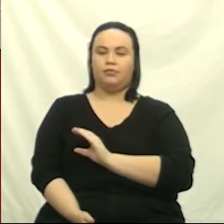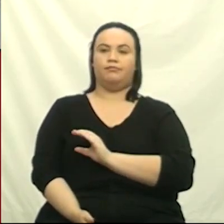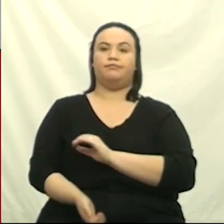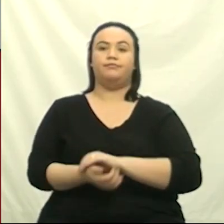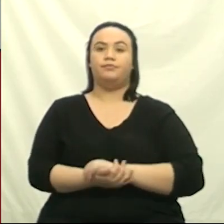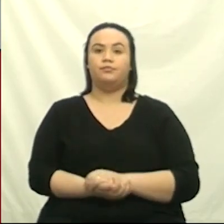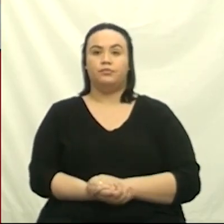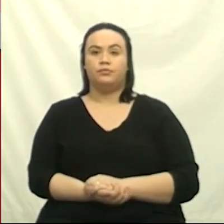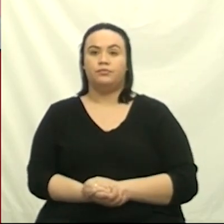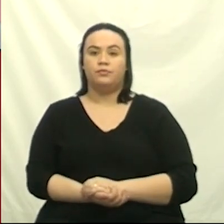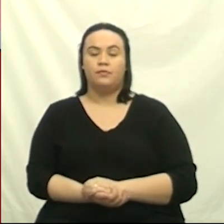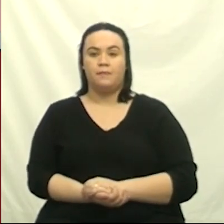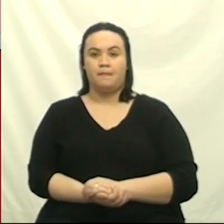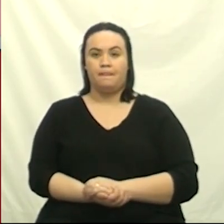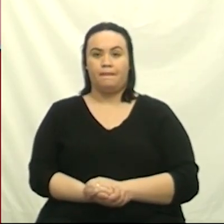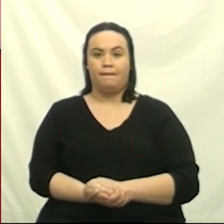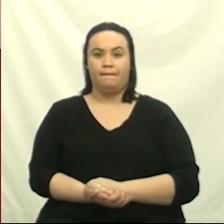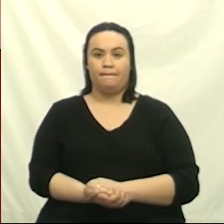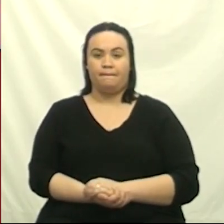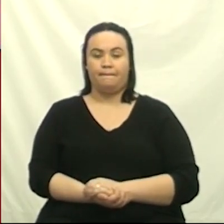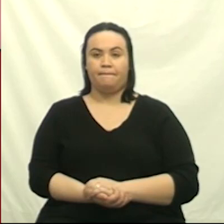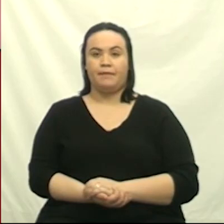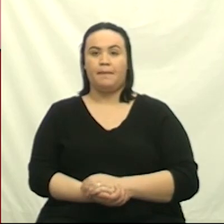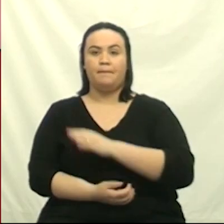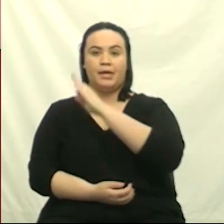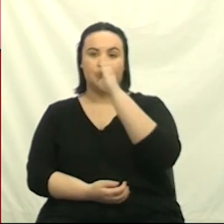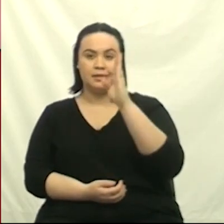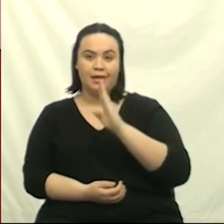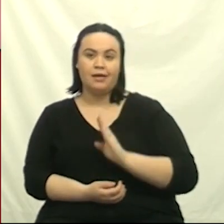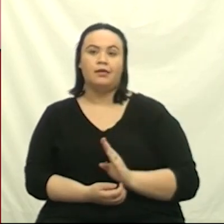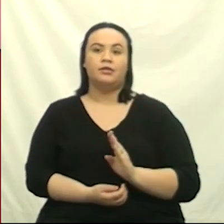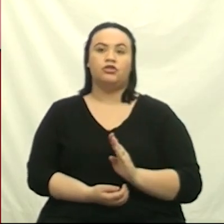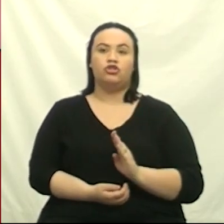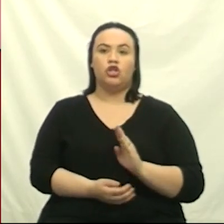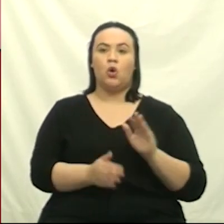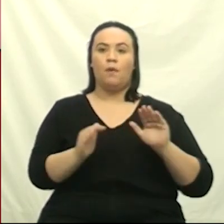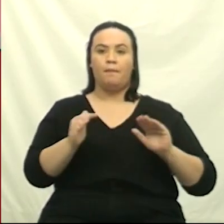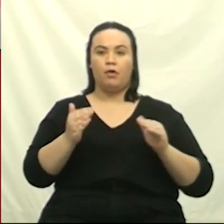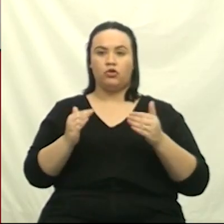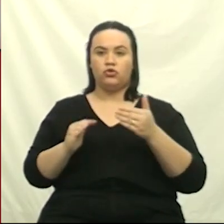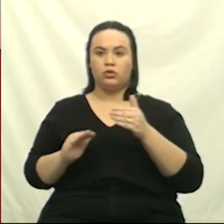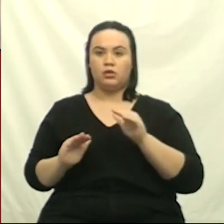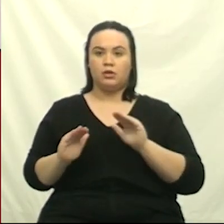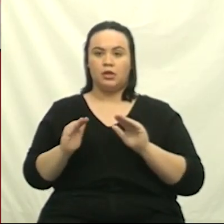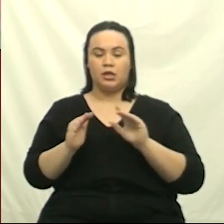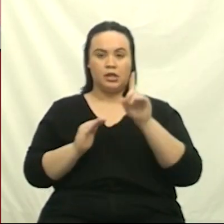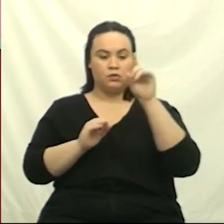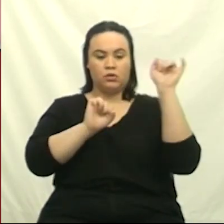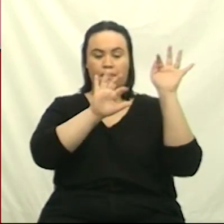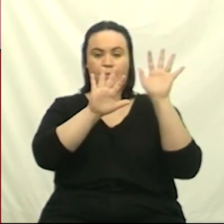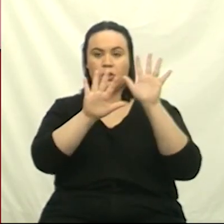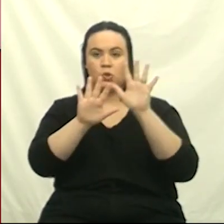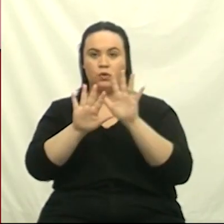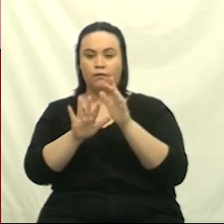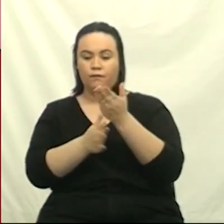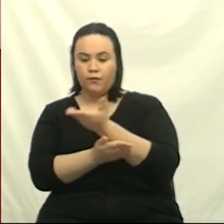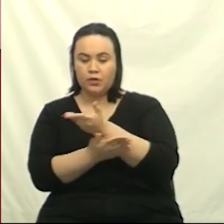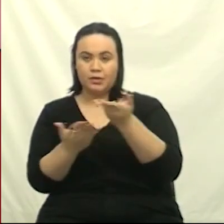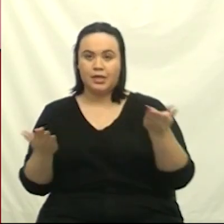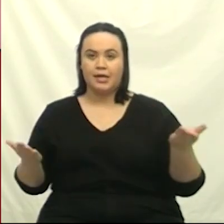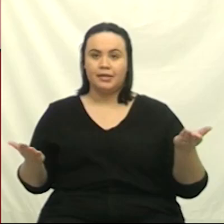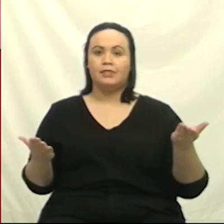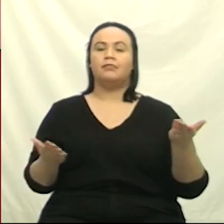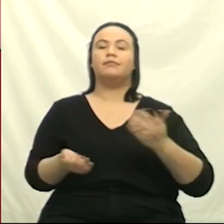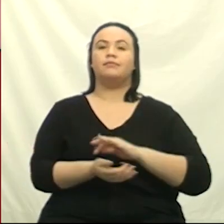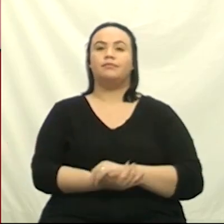na Olimpíada Olimpíada Brasileira de Robótica que Deus abençoe vocês estão